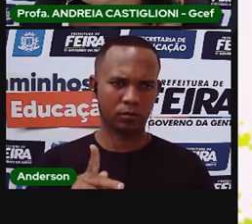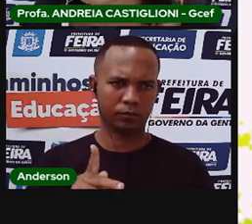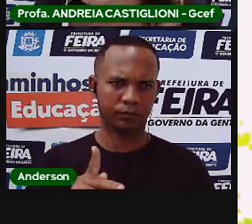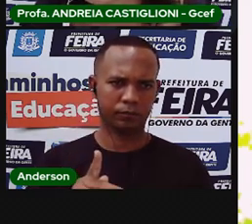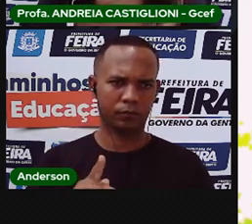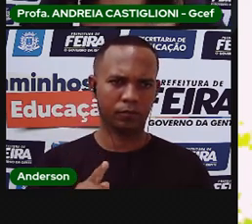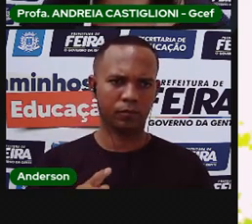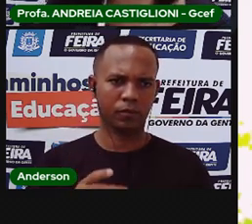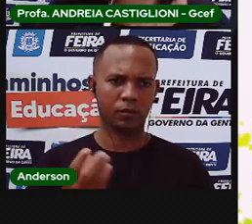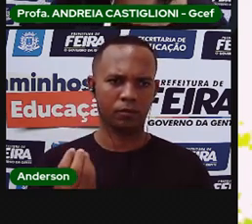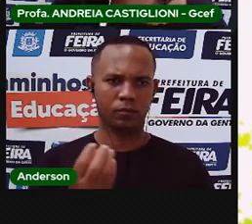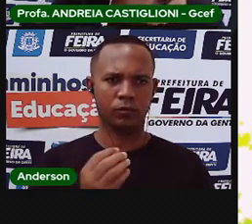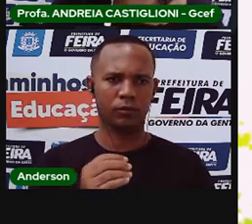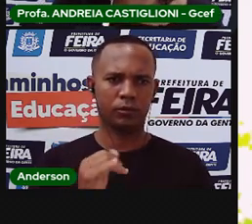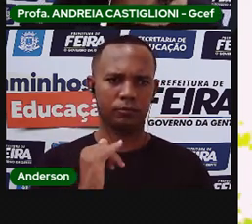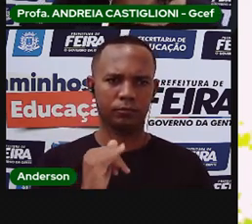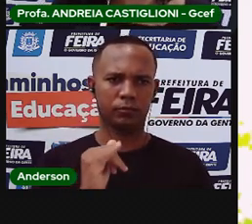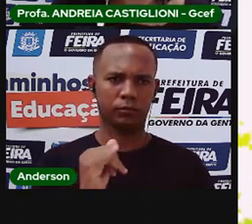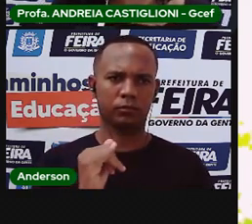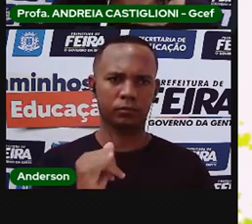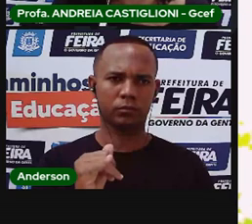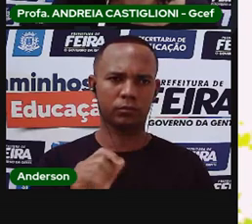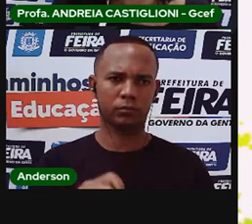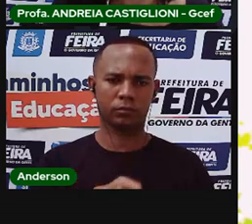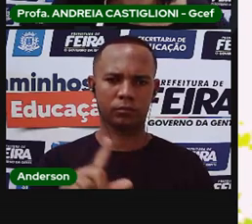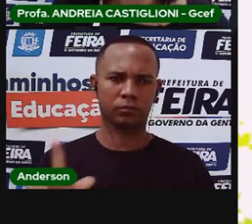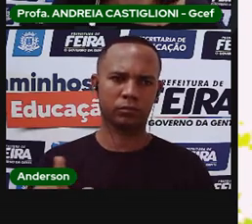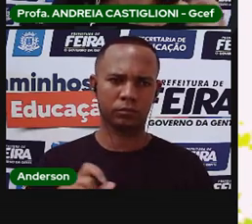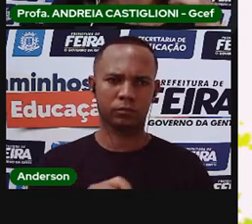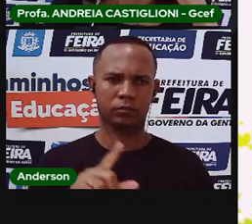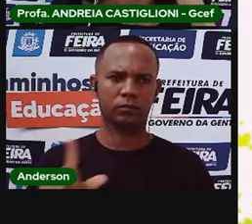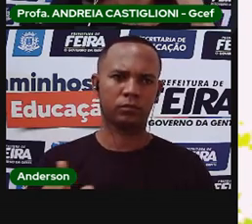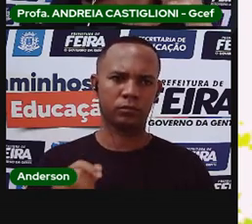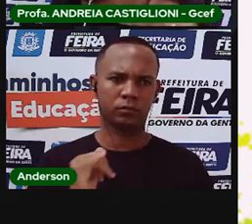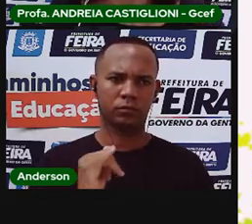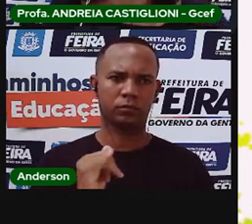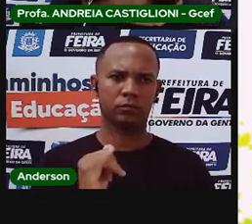Coloca várias vezes. Cadê o link, gente?